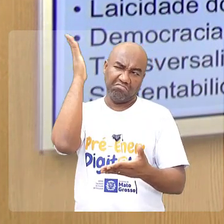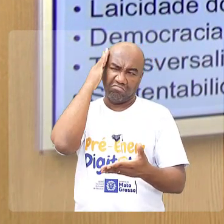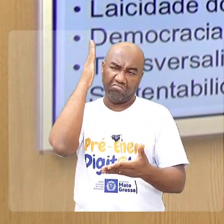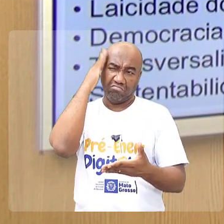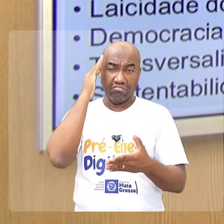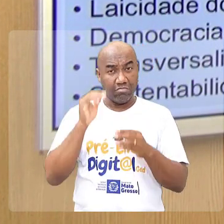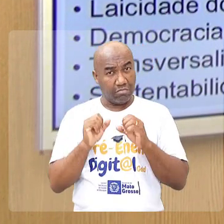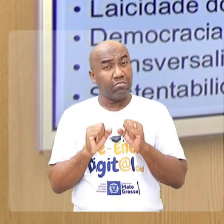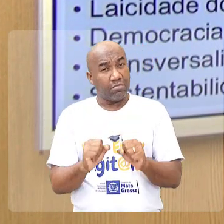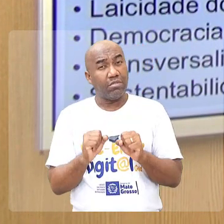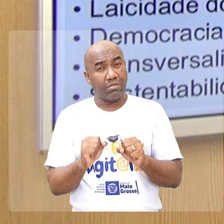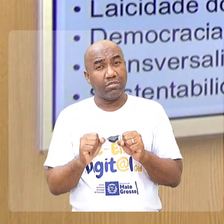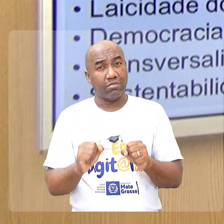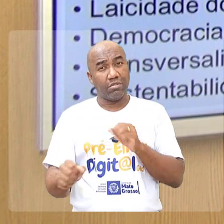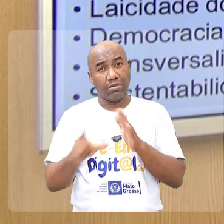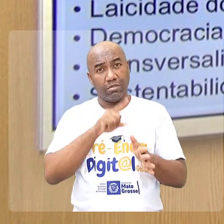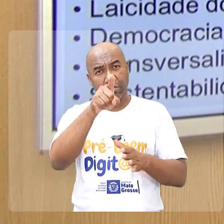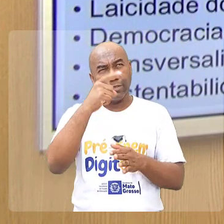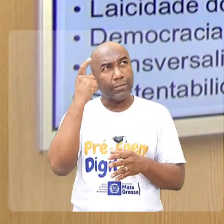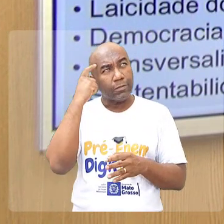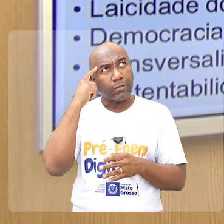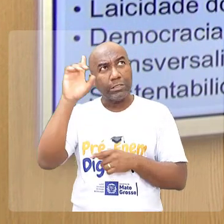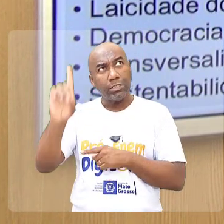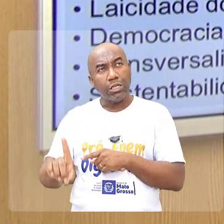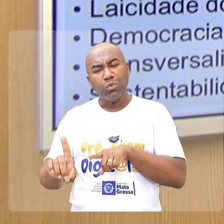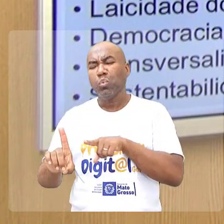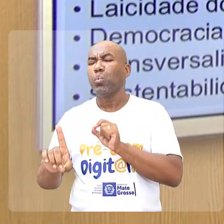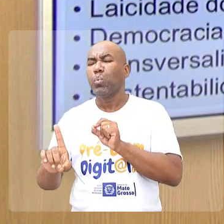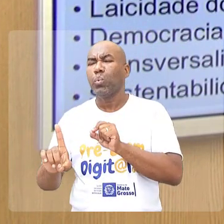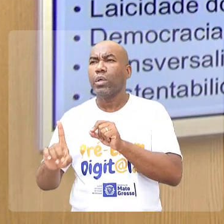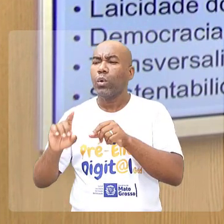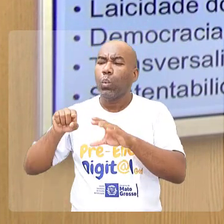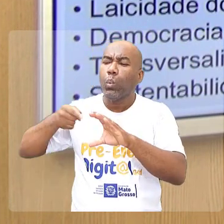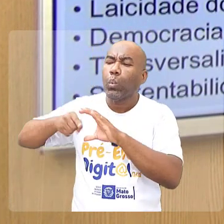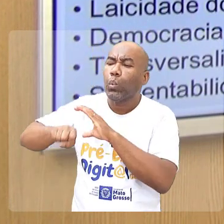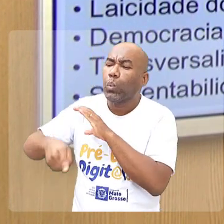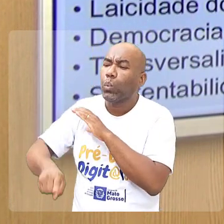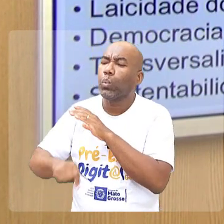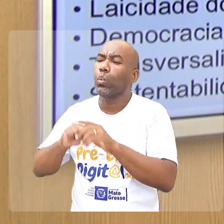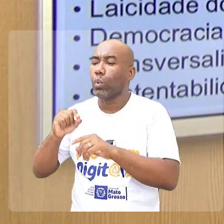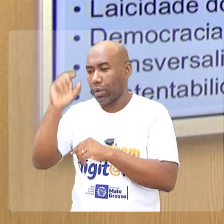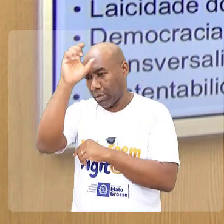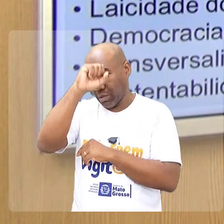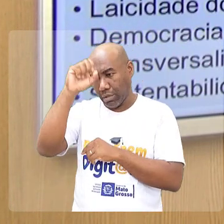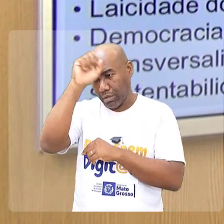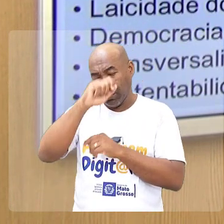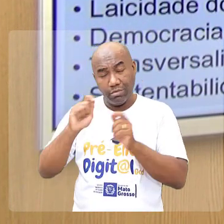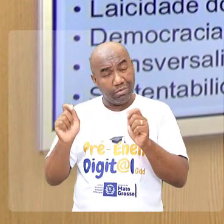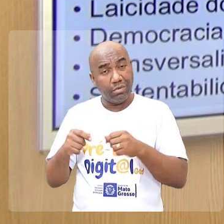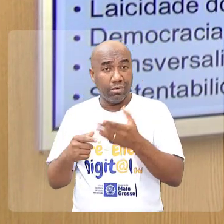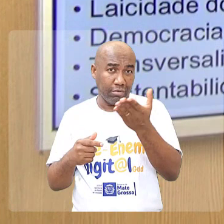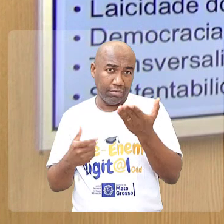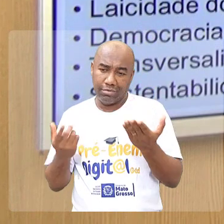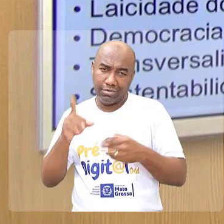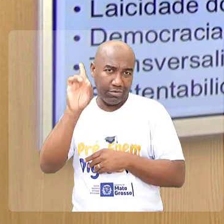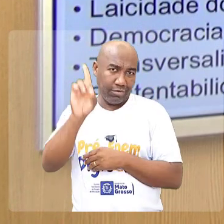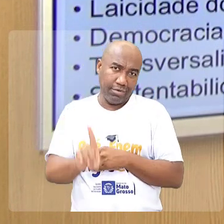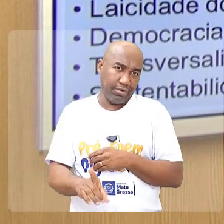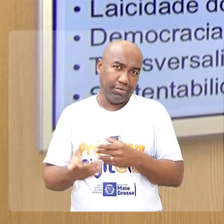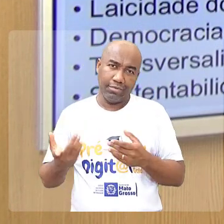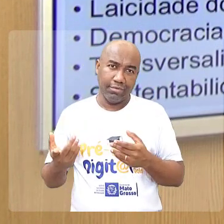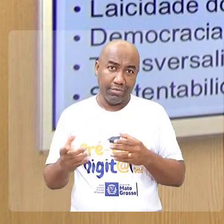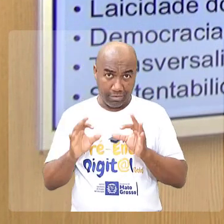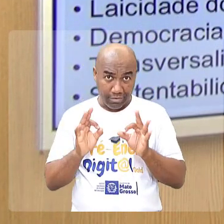tema que é um grande problema, imagina, se ele é um grande problema, de alguma forma ele fere os